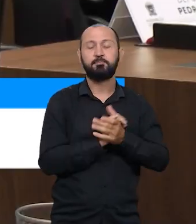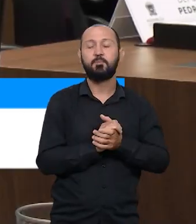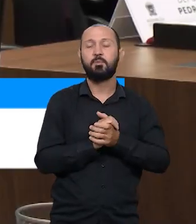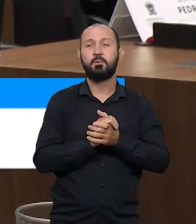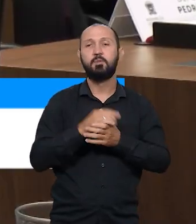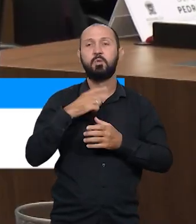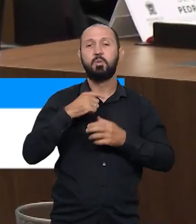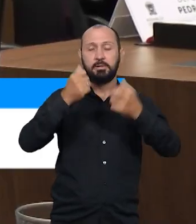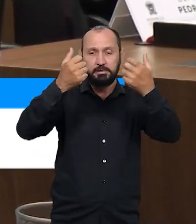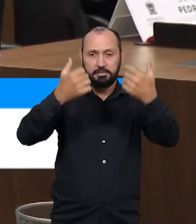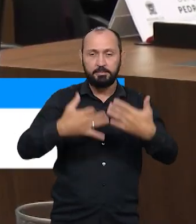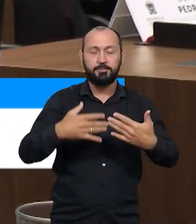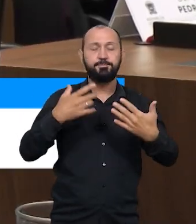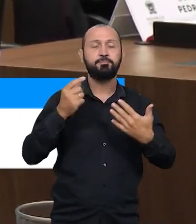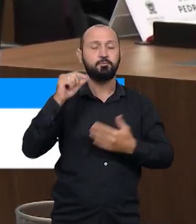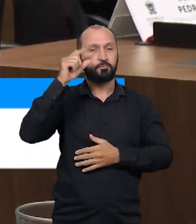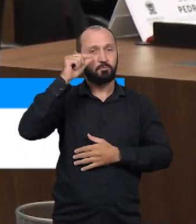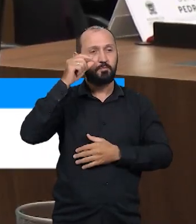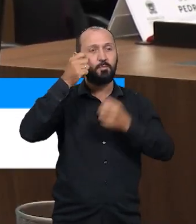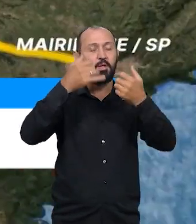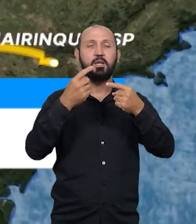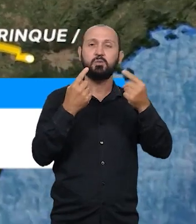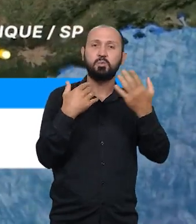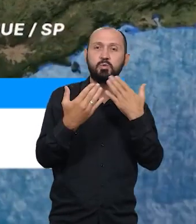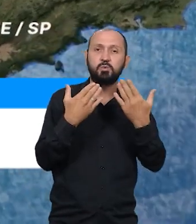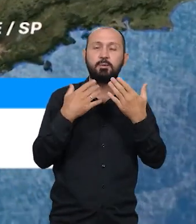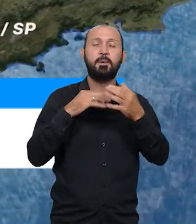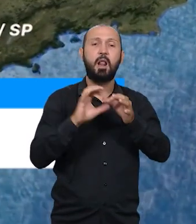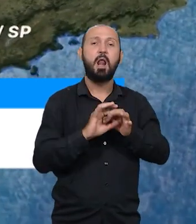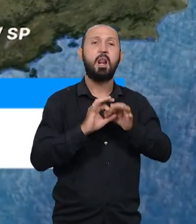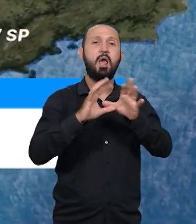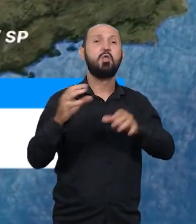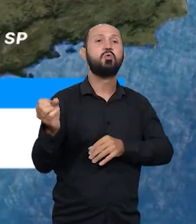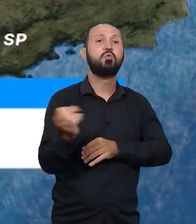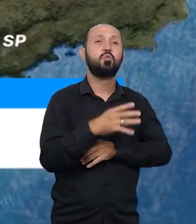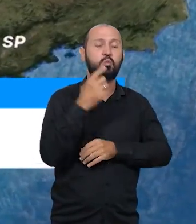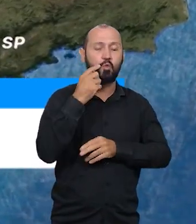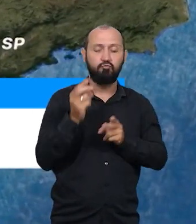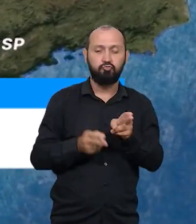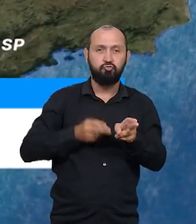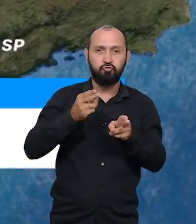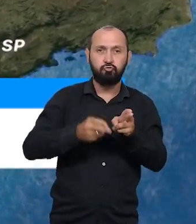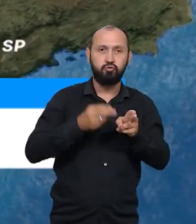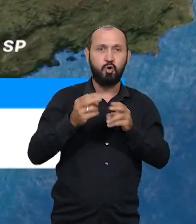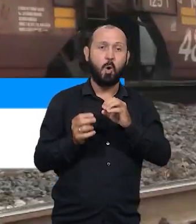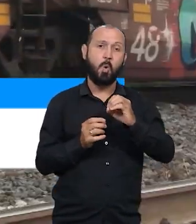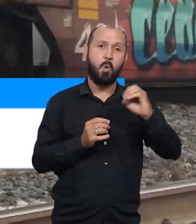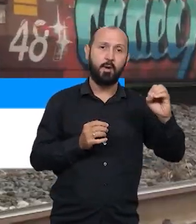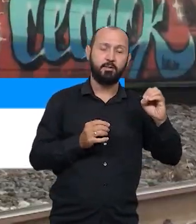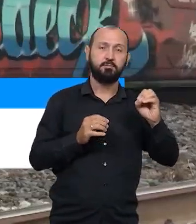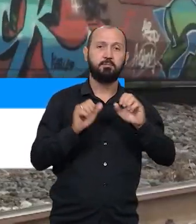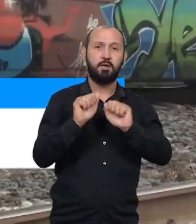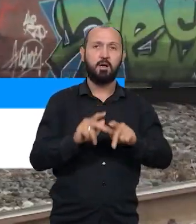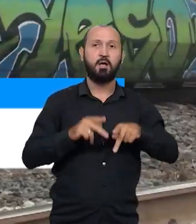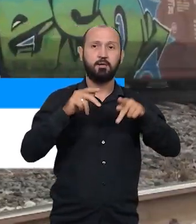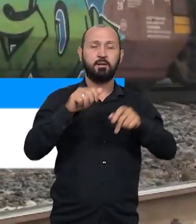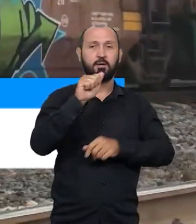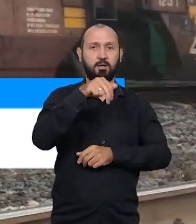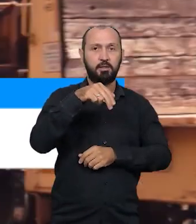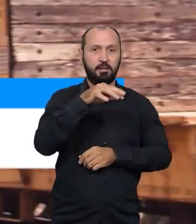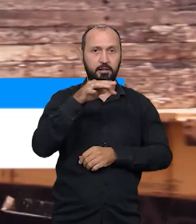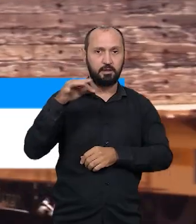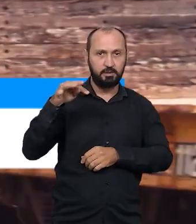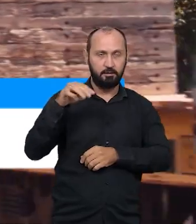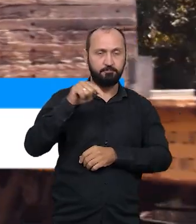Gerson Claro falou da participação da Lemes nas discussões da concessão da nova malha Oeste uma audiência da